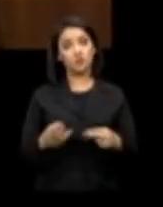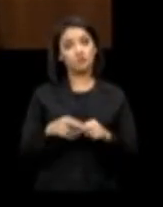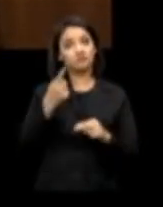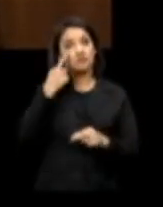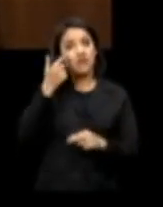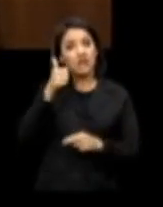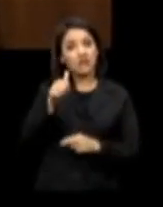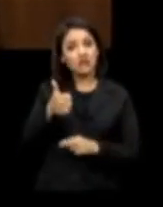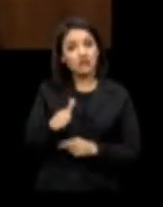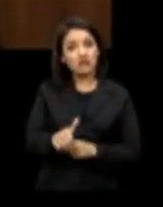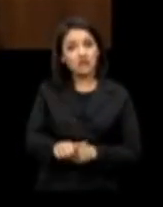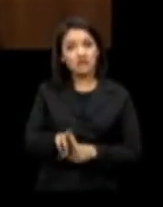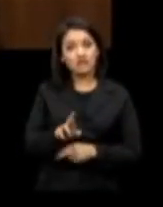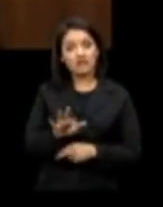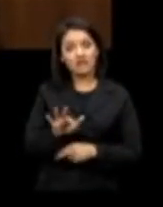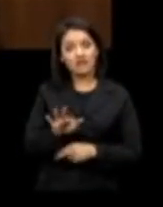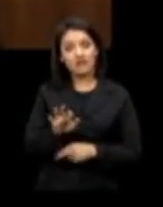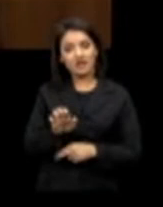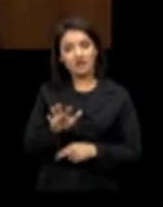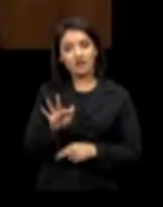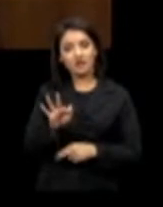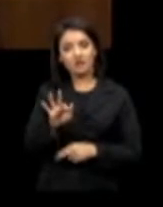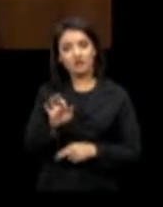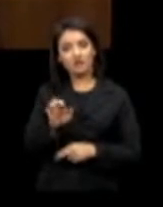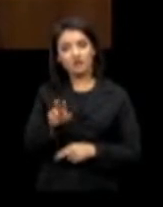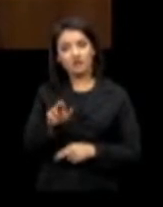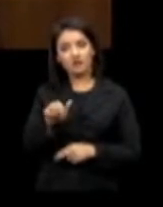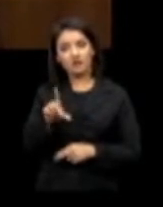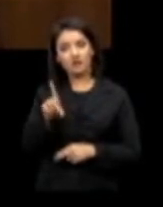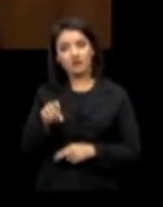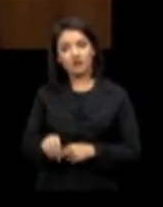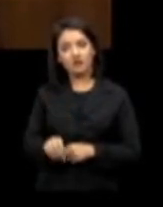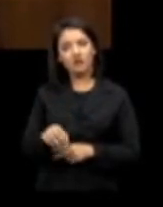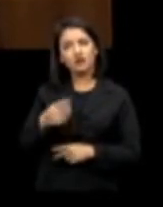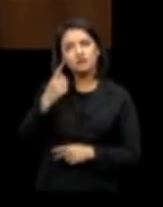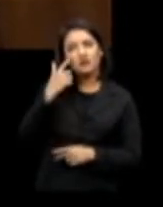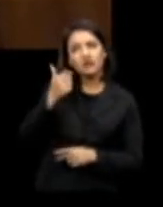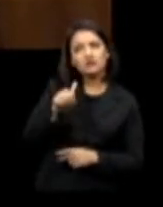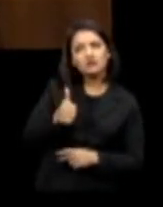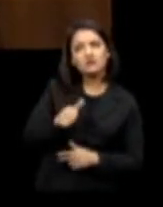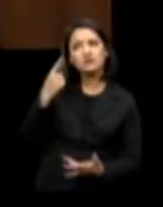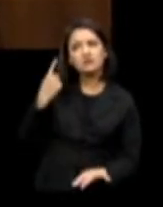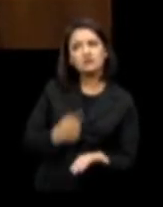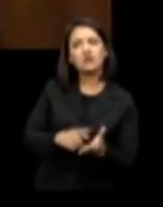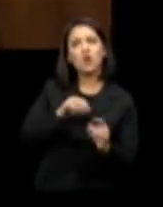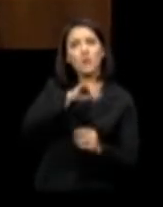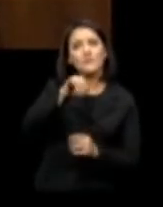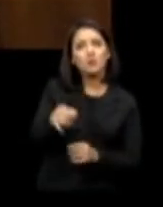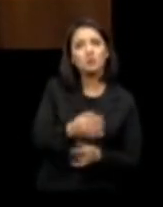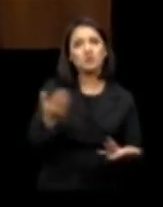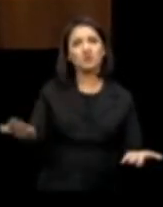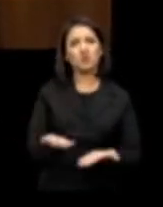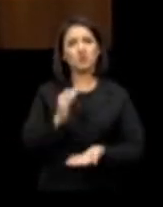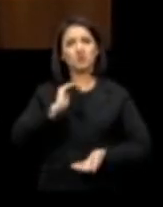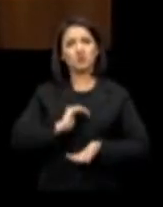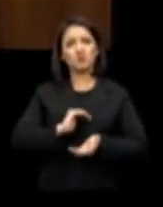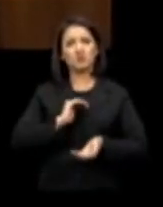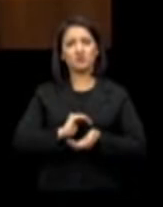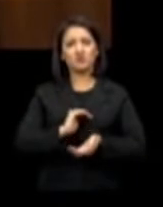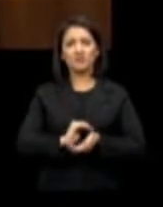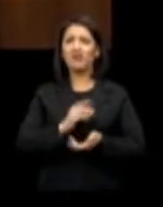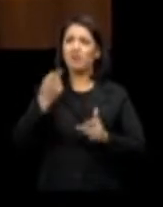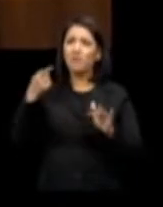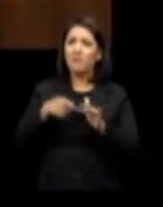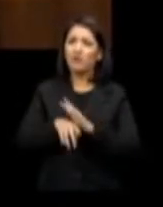do referendo da medida cautelar nesta DIN suscita a oportunidade e o dever do Supremo aprofundar a identificação